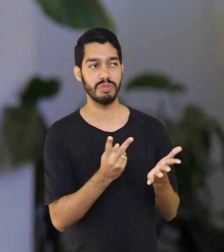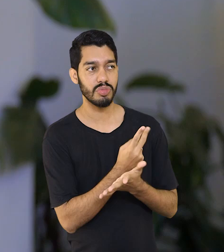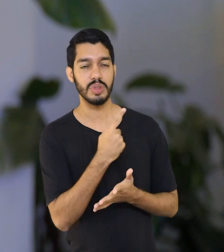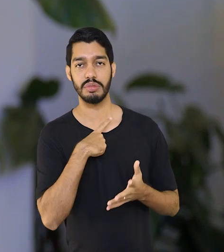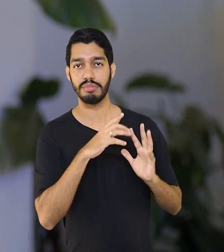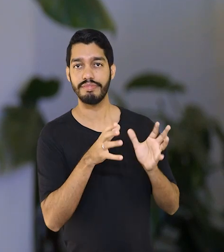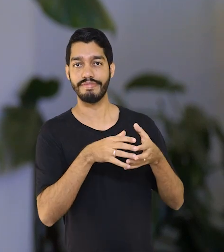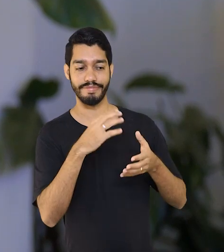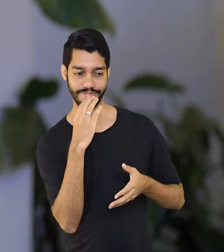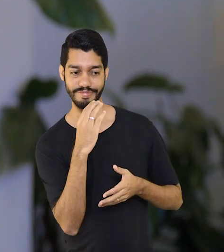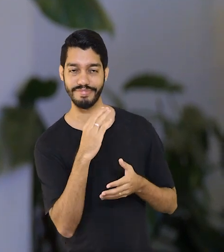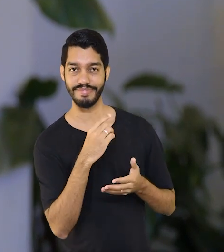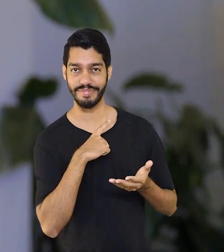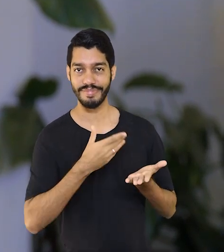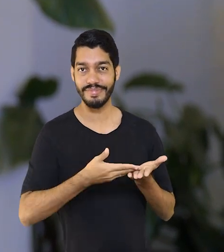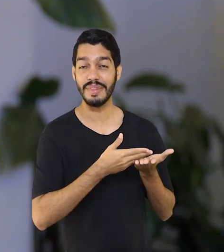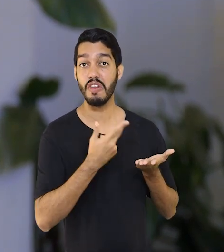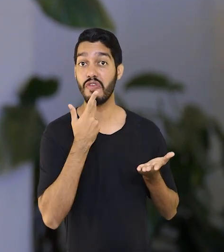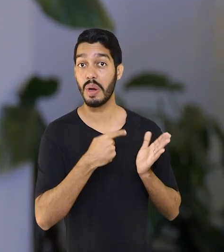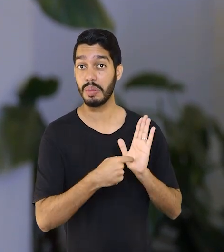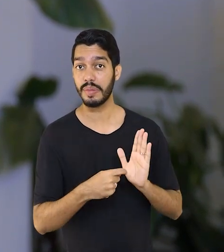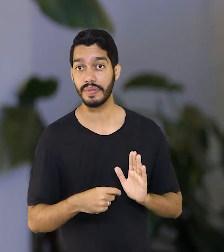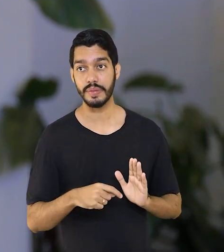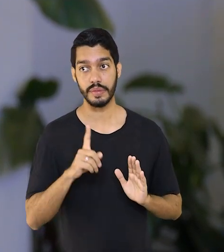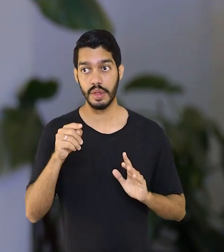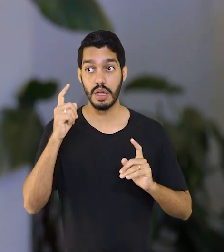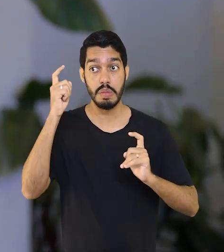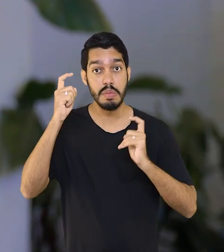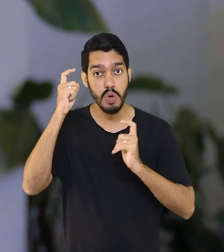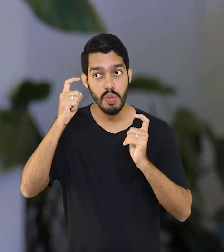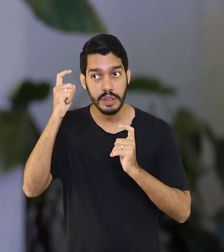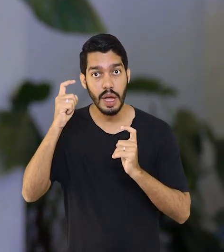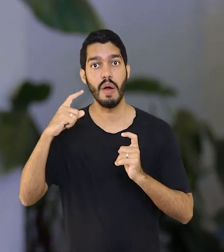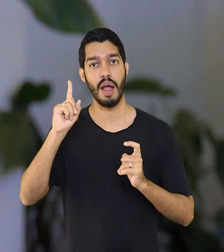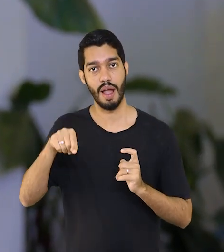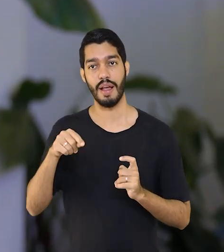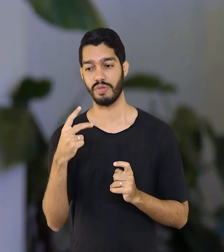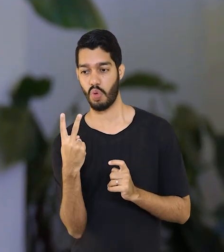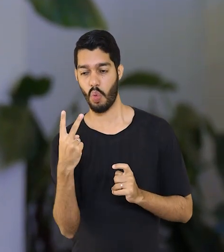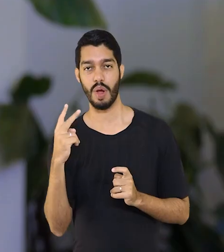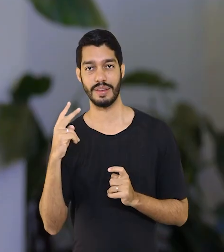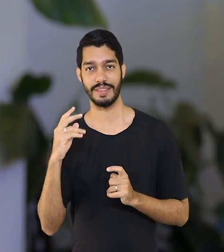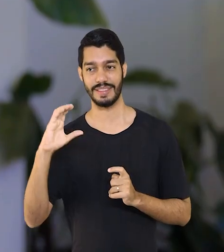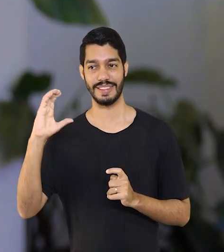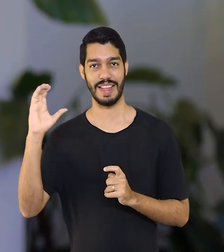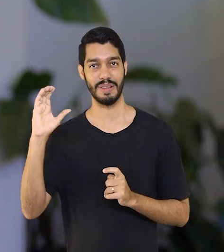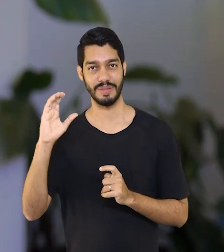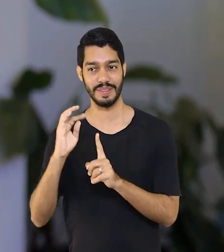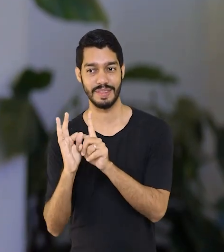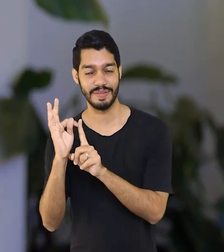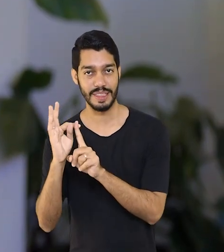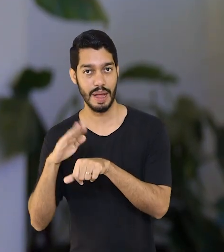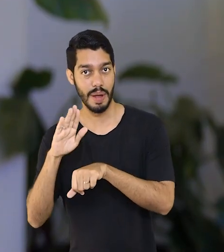doutora Suzana e muitos outros cientistas, disseram, olha, o nível de preocupação não é 2 graus Celsius, é 1,5. O